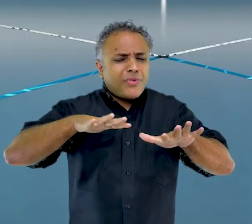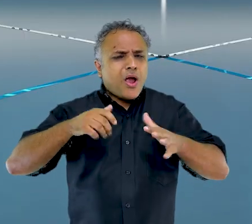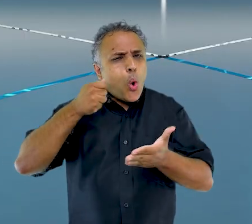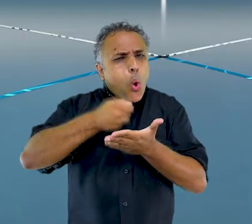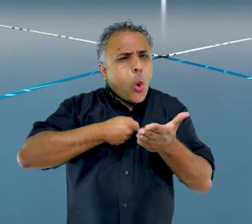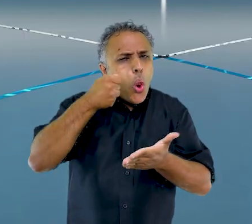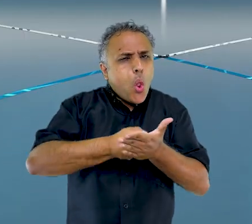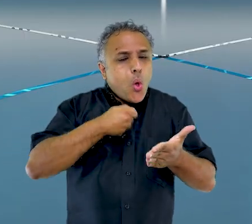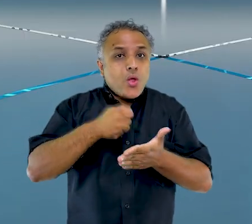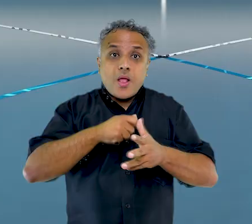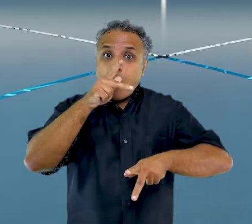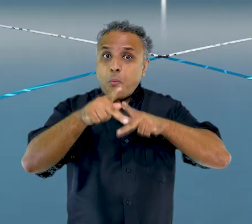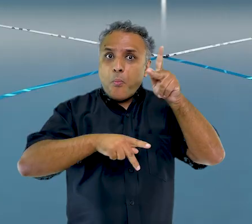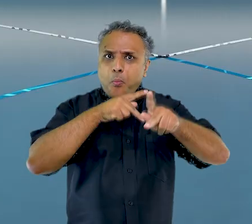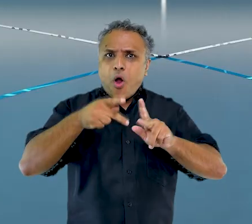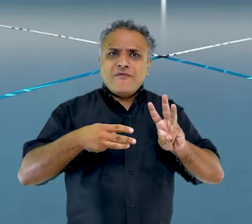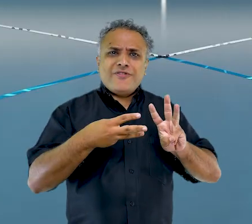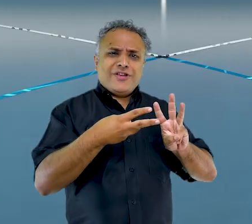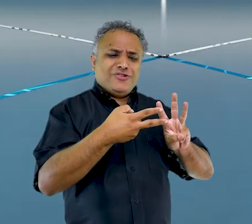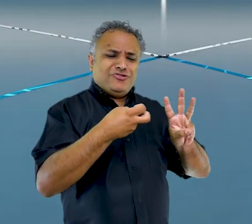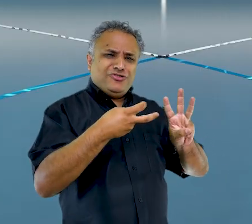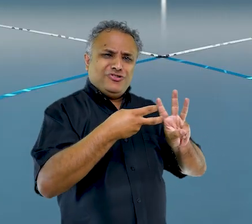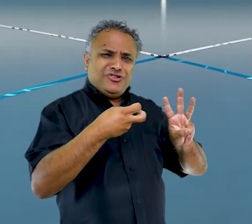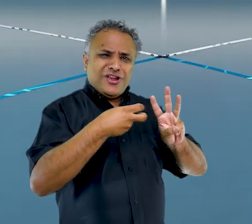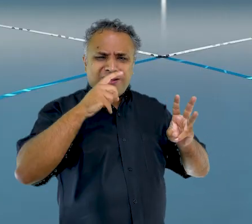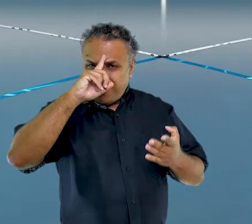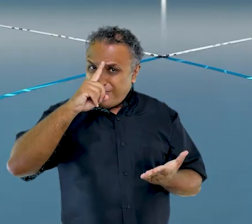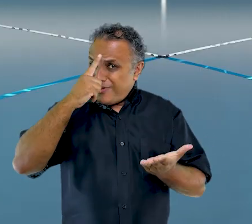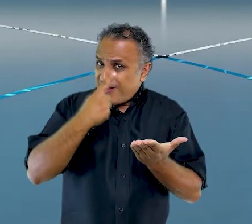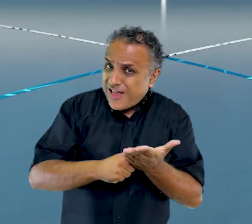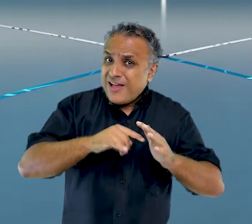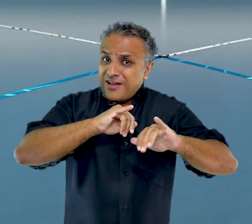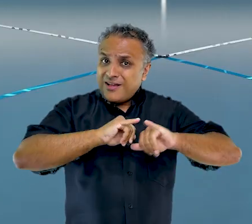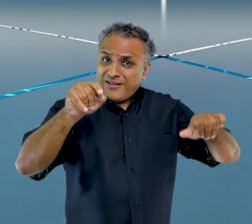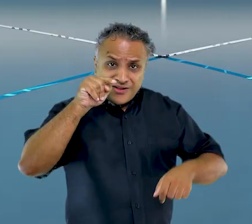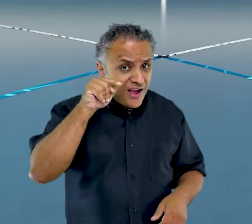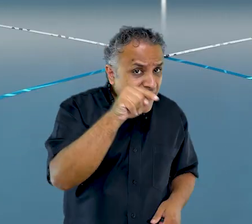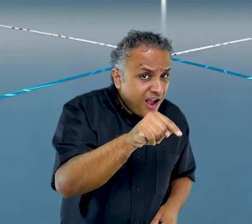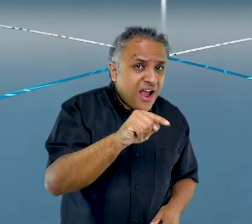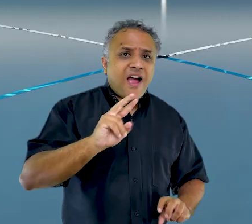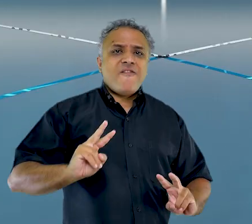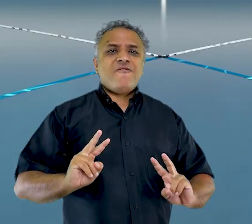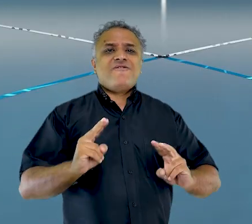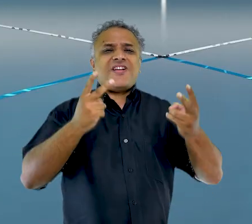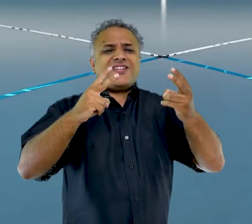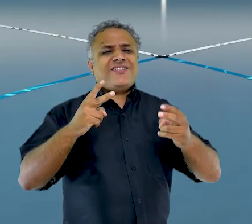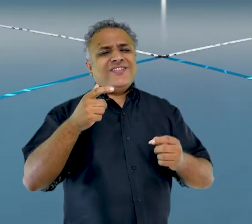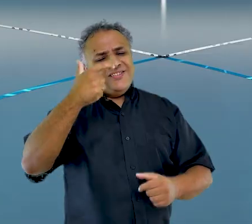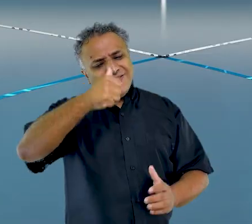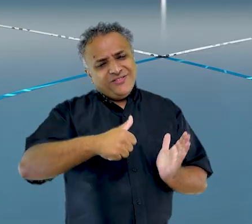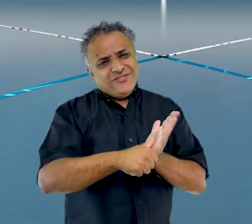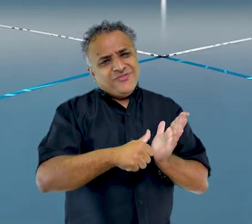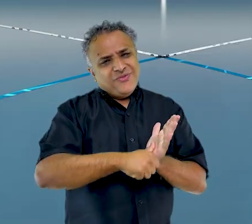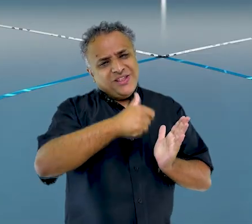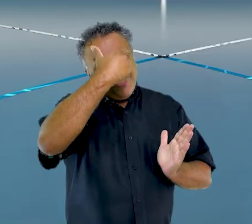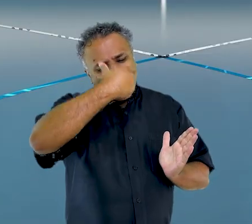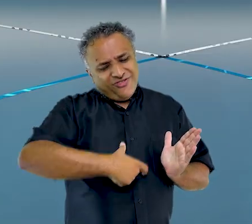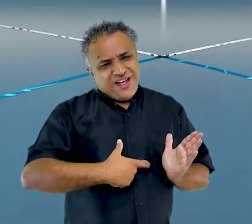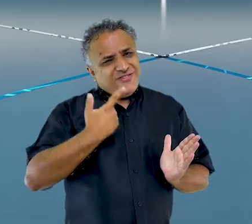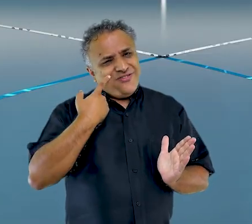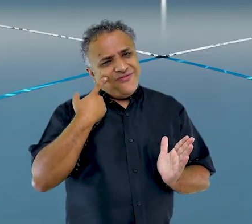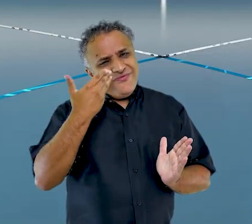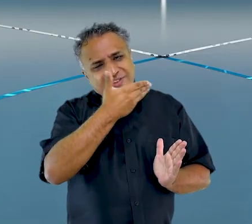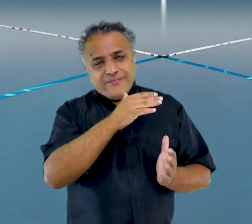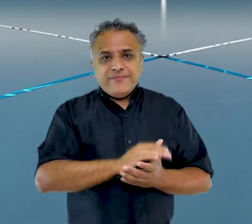para os povos indígenas, vamos falar de decisões que garantiram a eles a valorização de sua identidade.